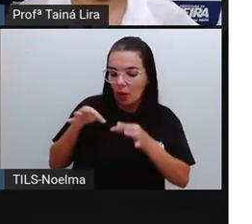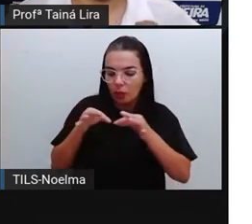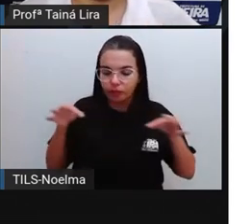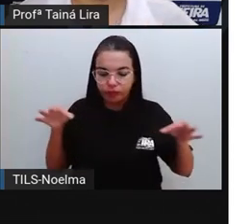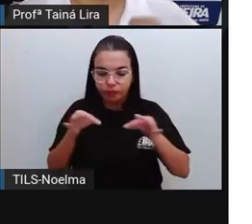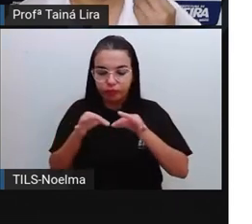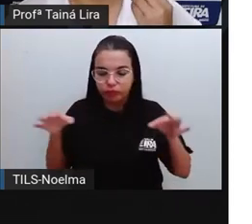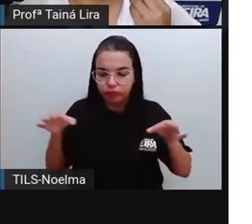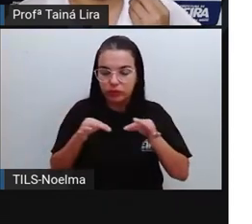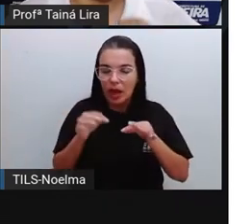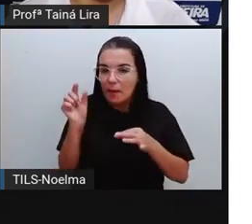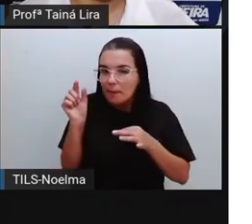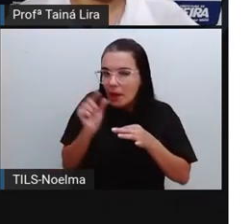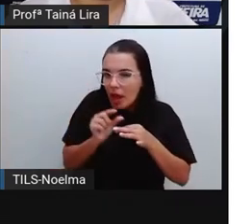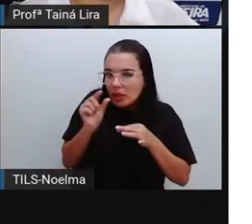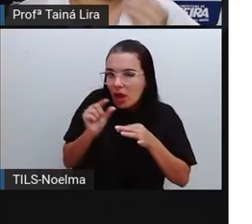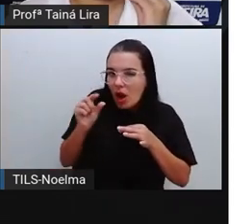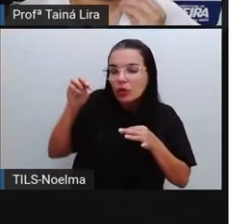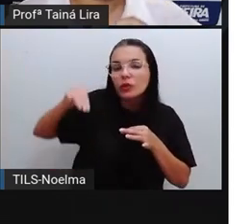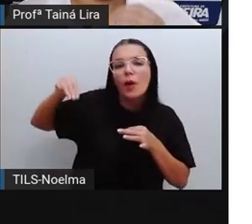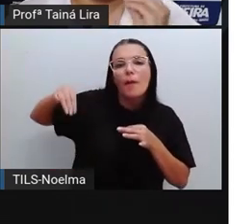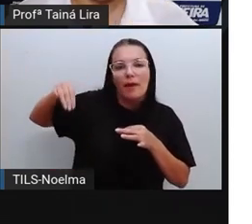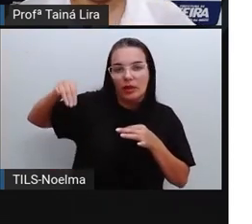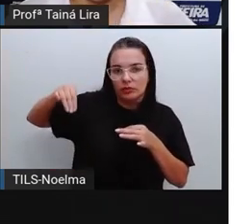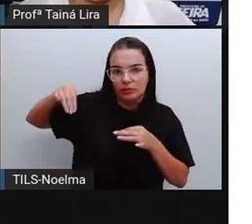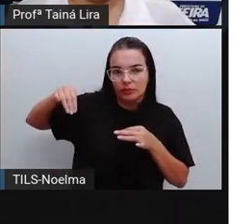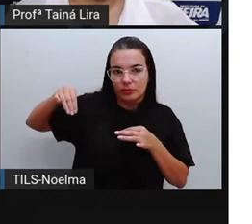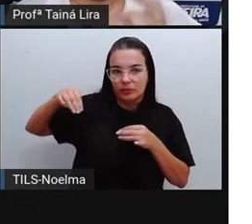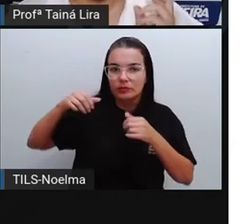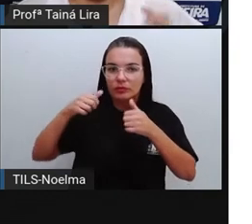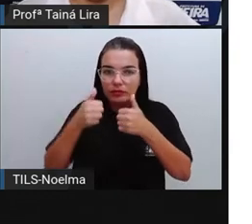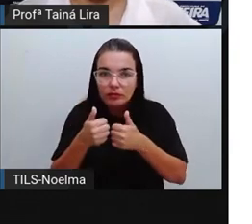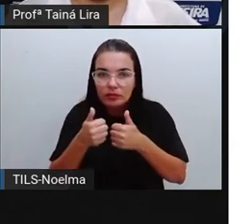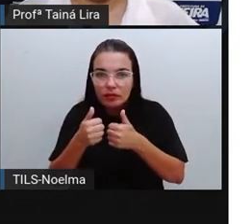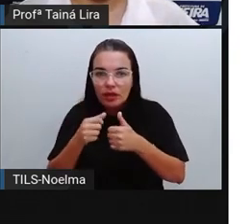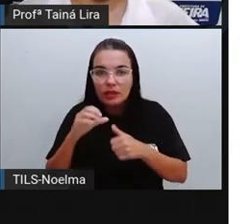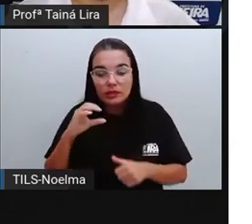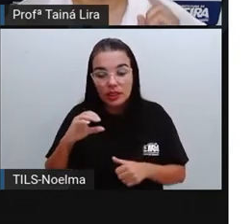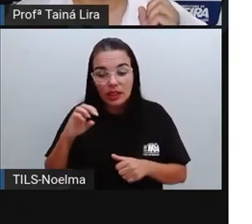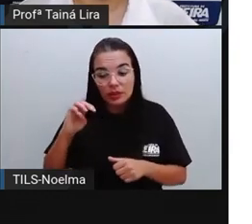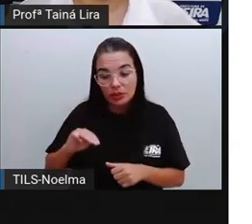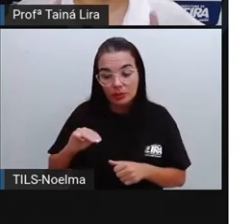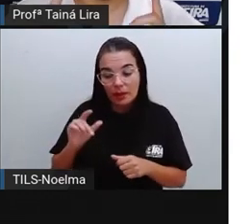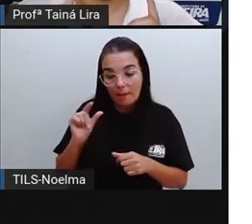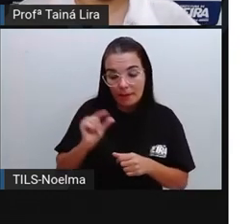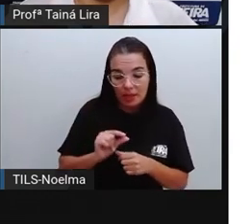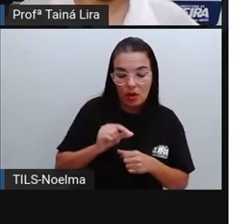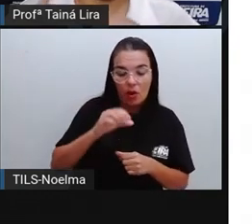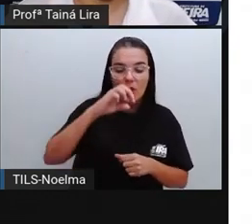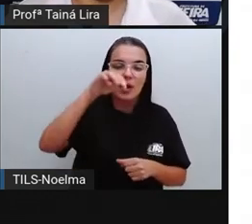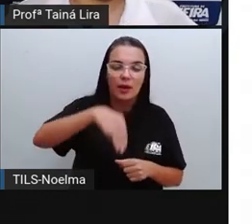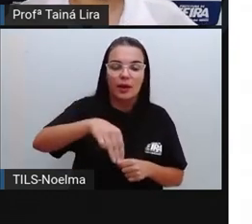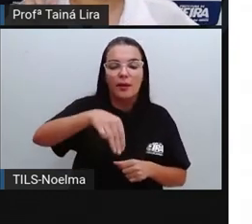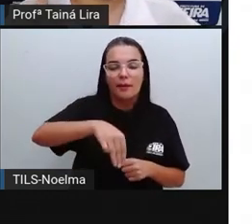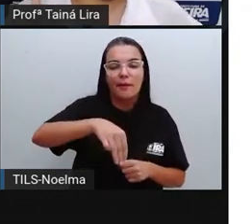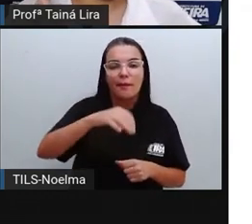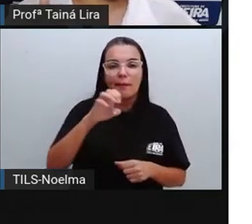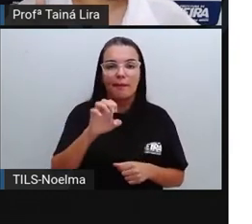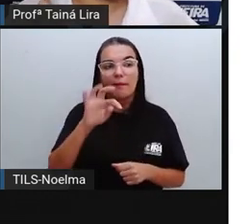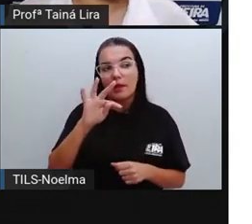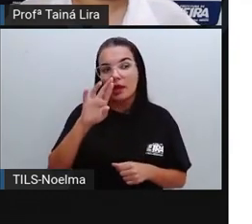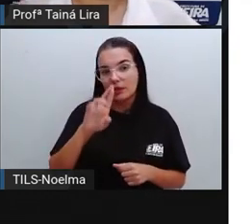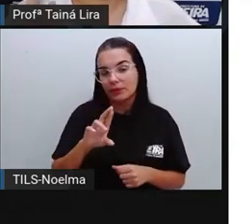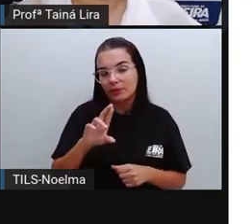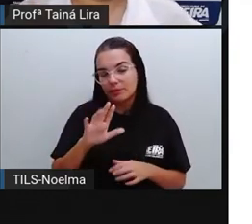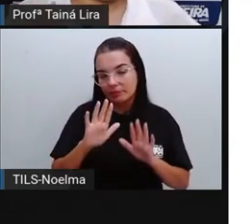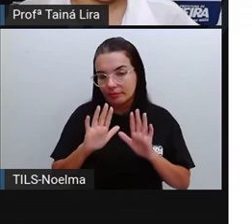de comprimento menores, né, do que o metro. A Pró até já falou isso, lembrando que 100 centímetros é igual